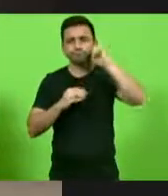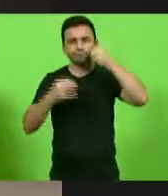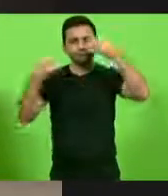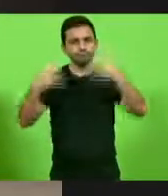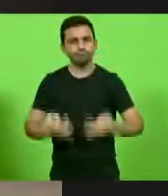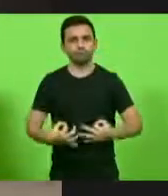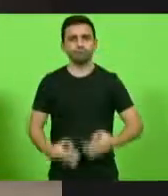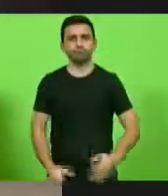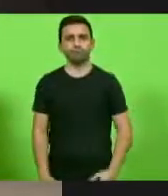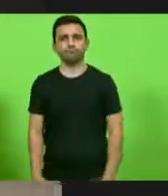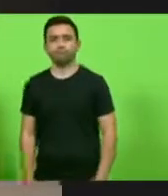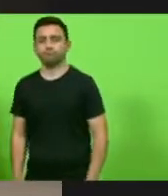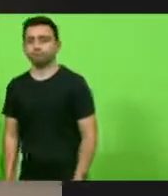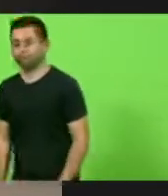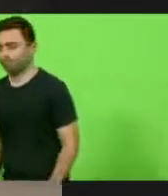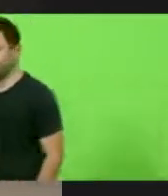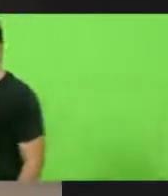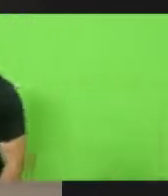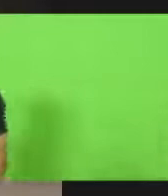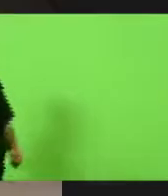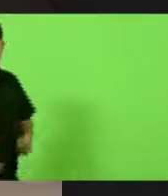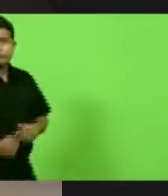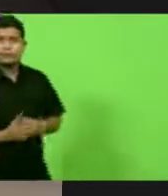Nós temos